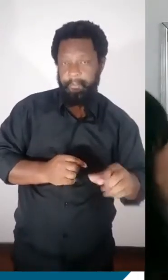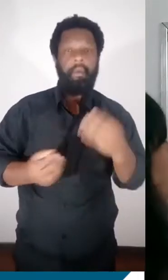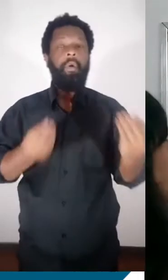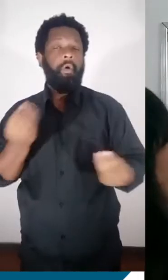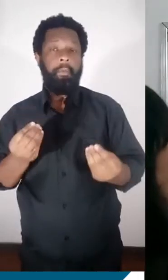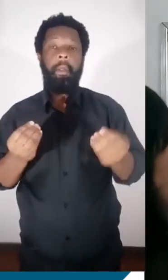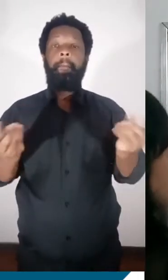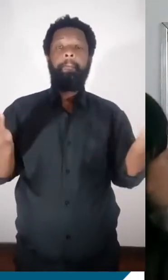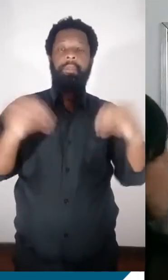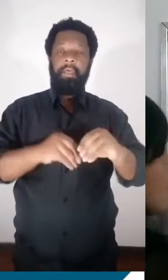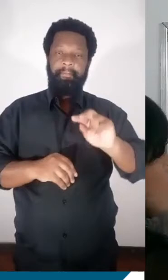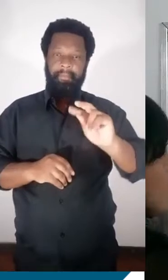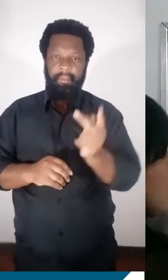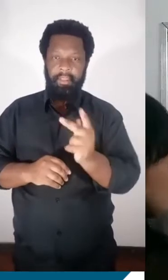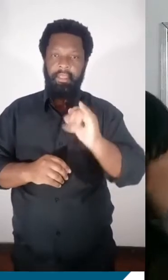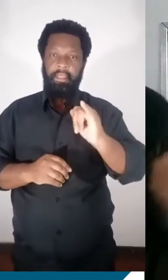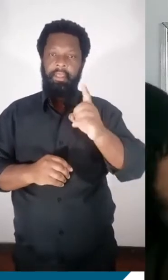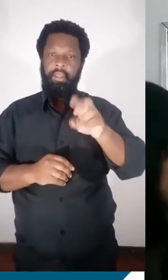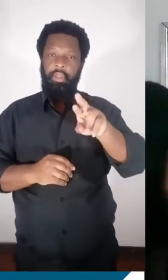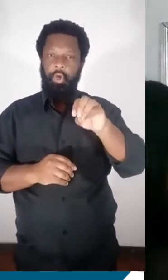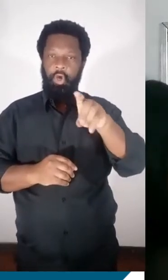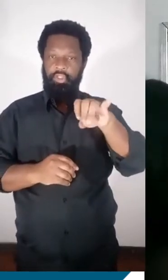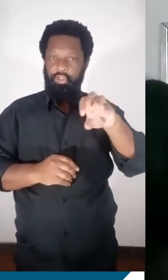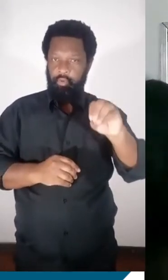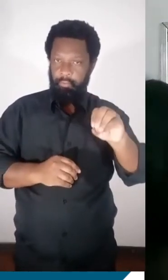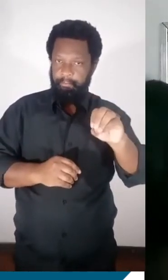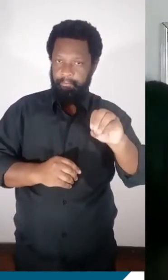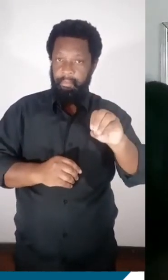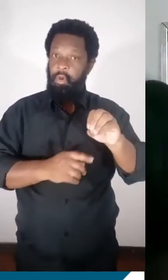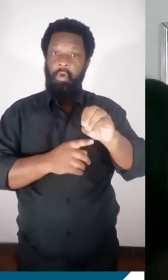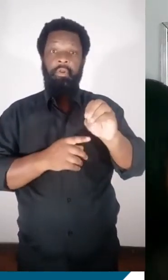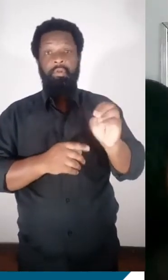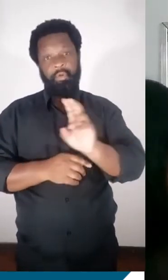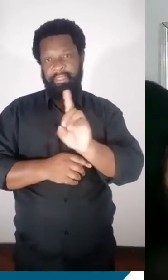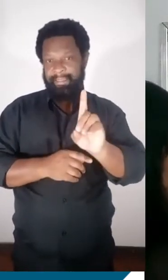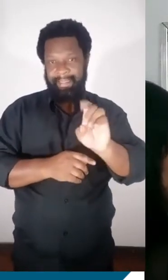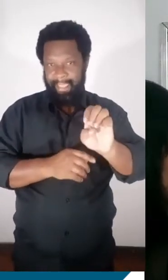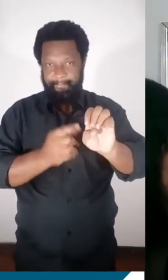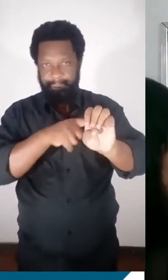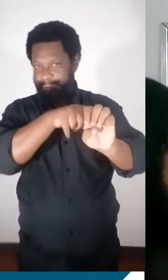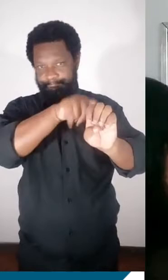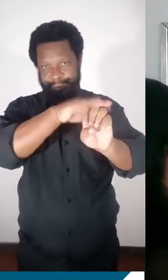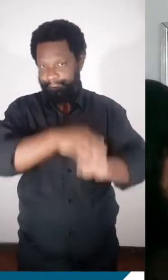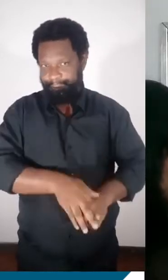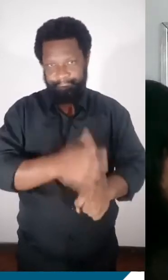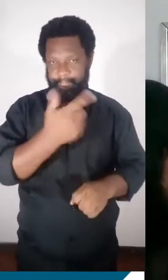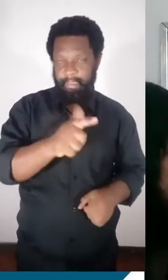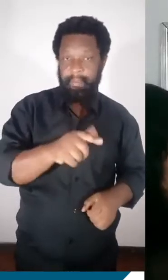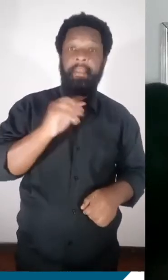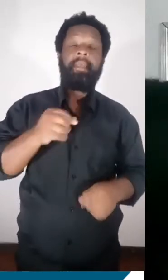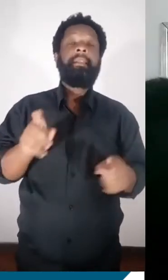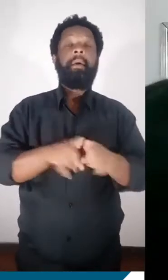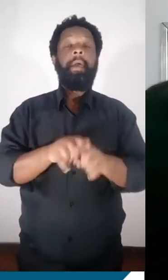o que acontece? Nós colocamos hidróxido, nome do metal, não tem o D aqui antes, olha, hidróxido, nome do